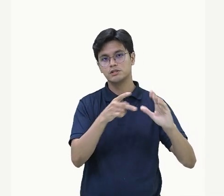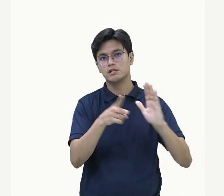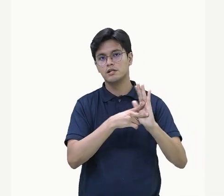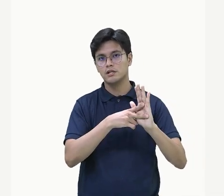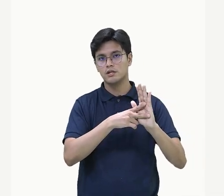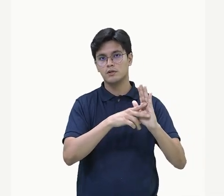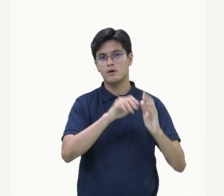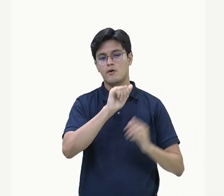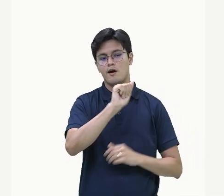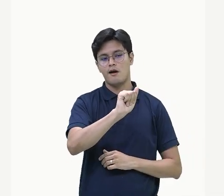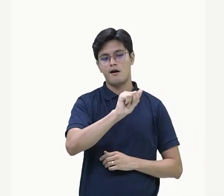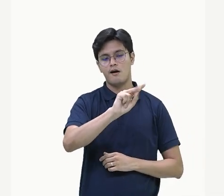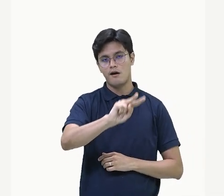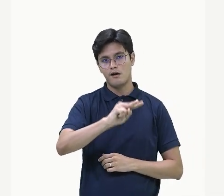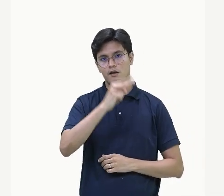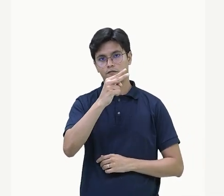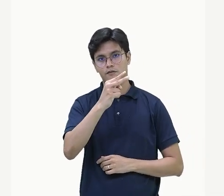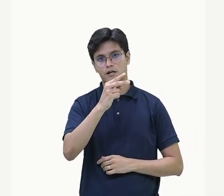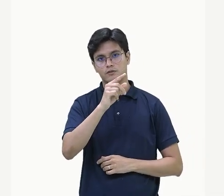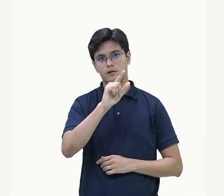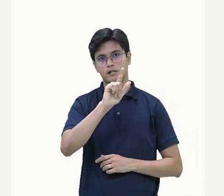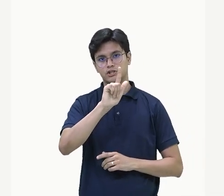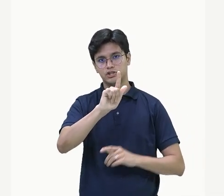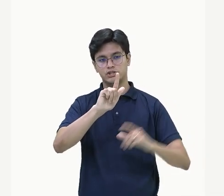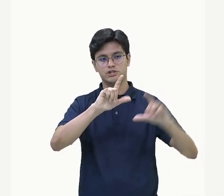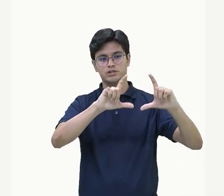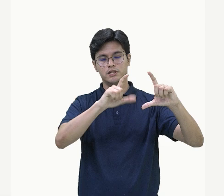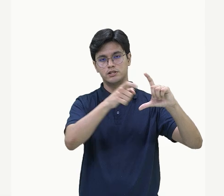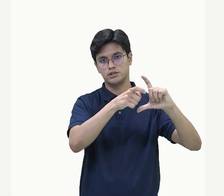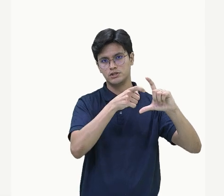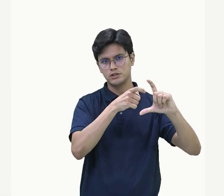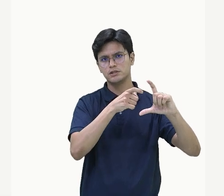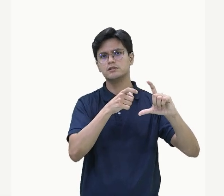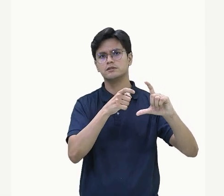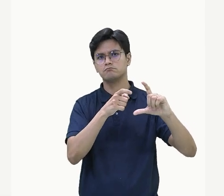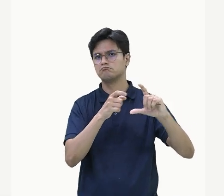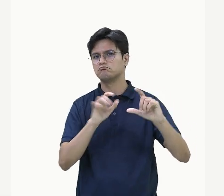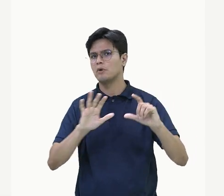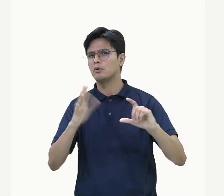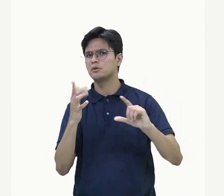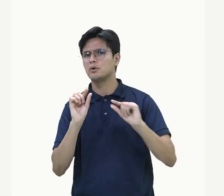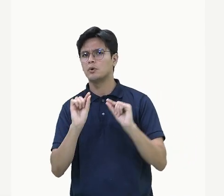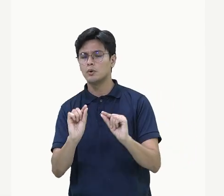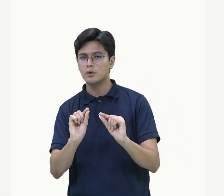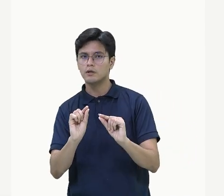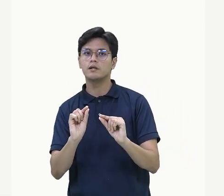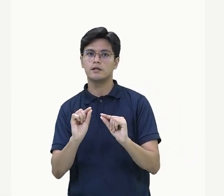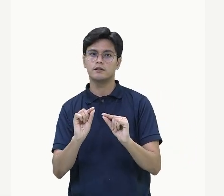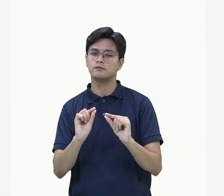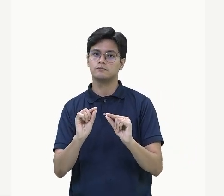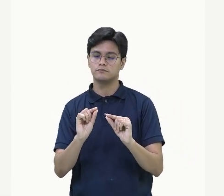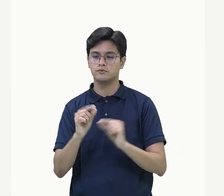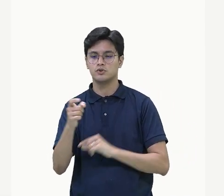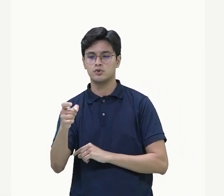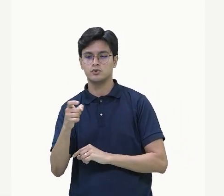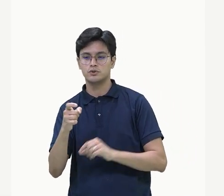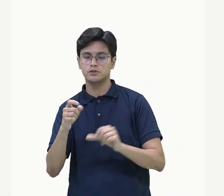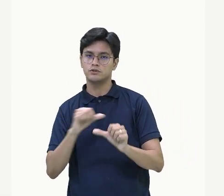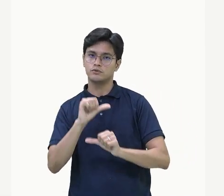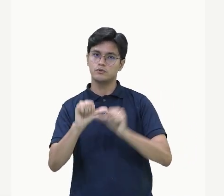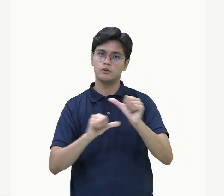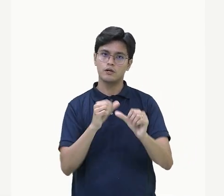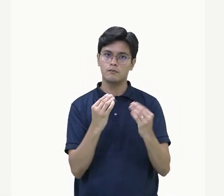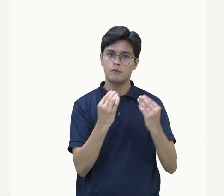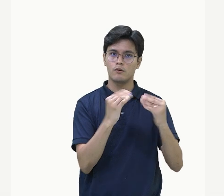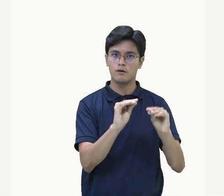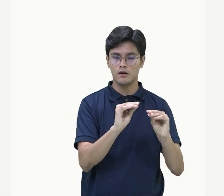elevado a g de x. O que a gente fez aqui? A gente trocou o x pelo g de x,